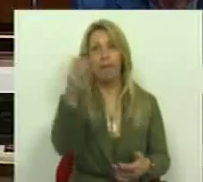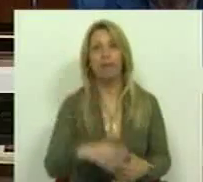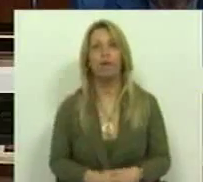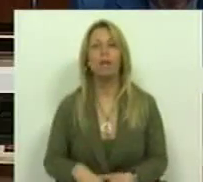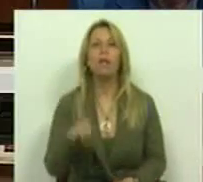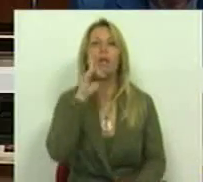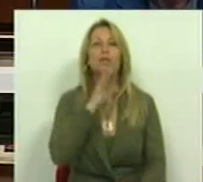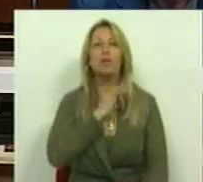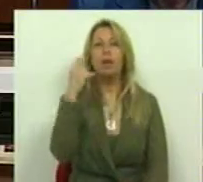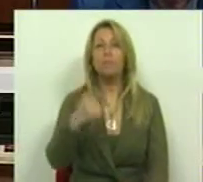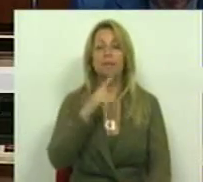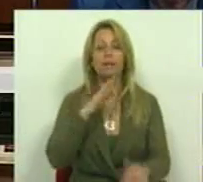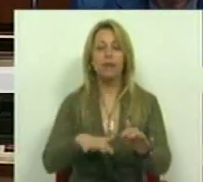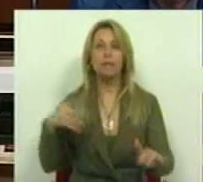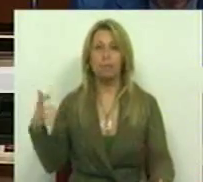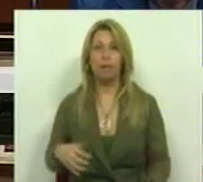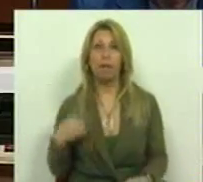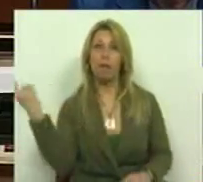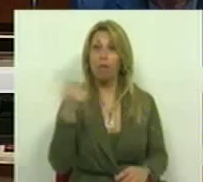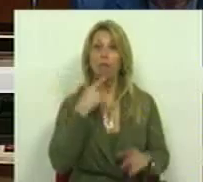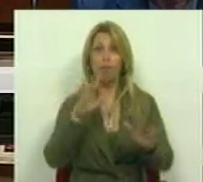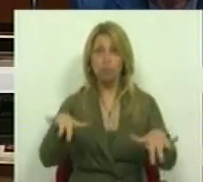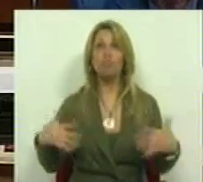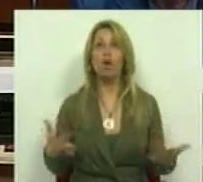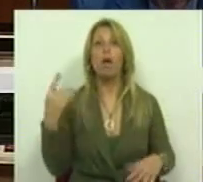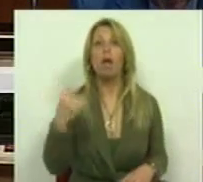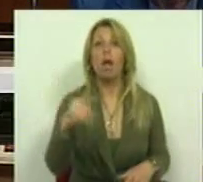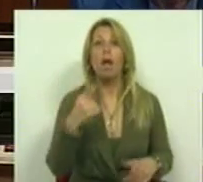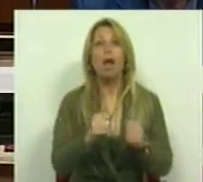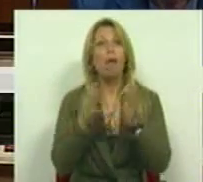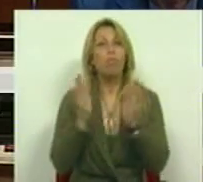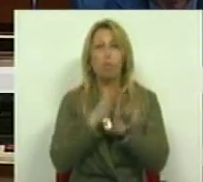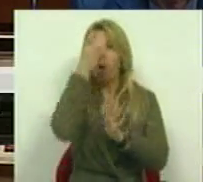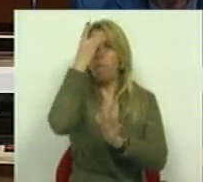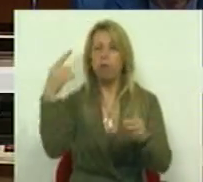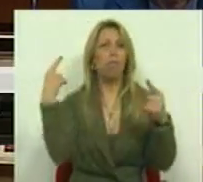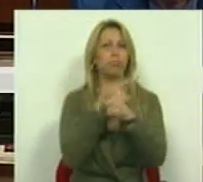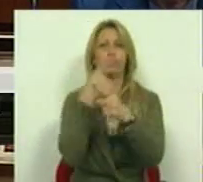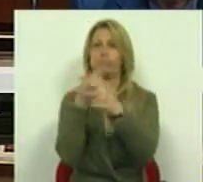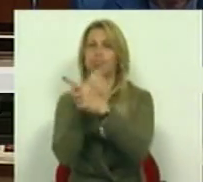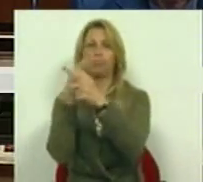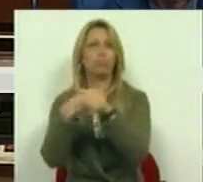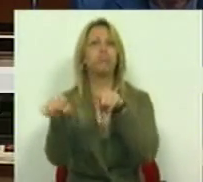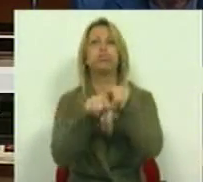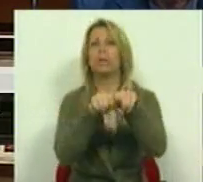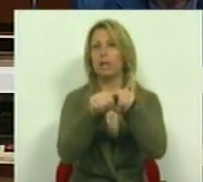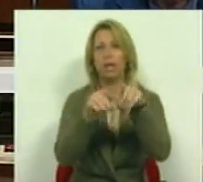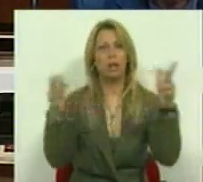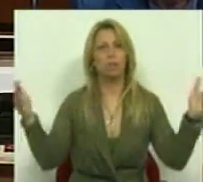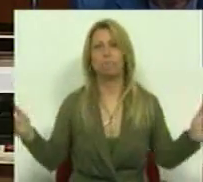Senhora Presidente da Assembleia, nós podemos ter todas as divergências políticas que